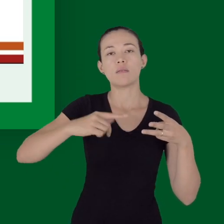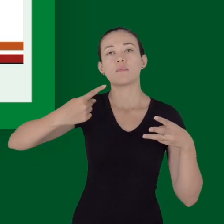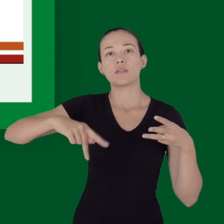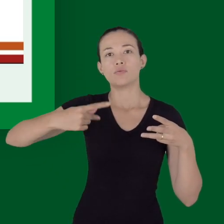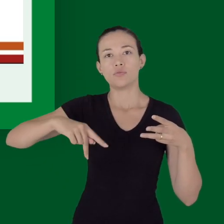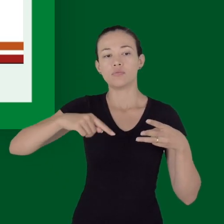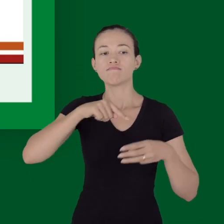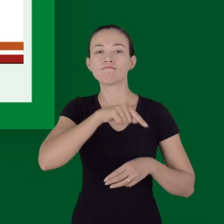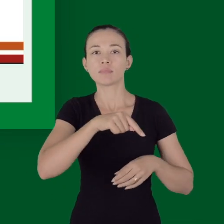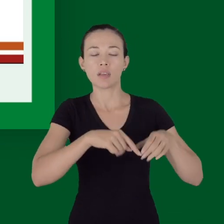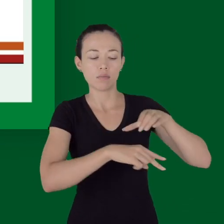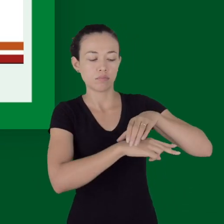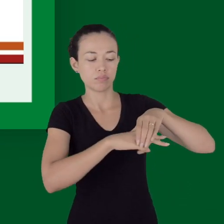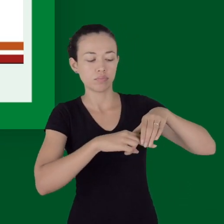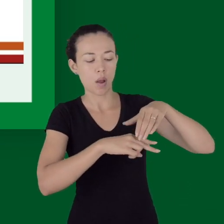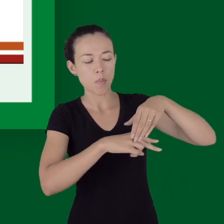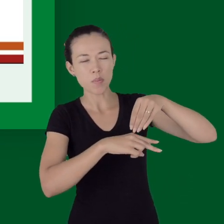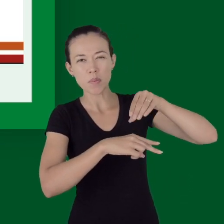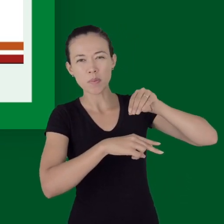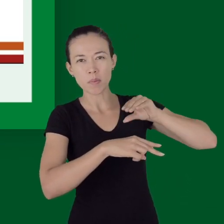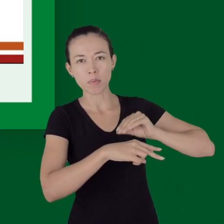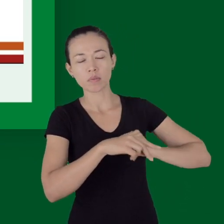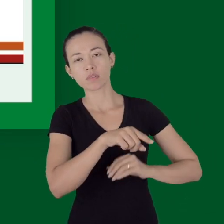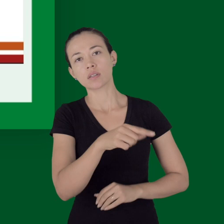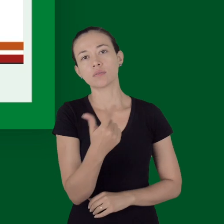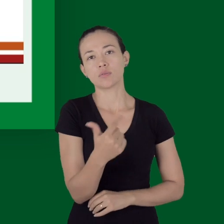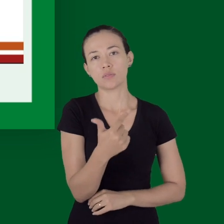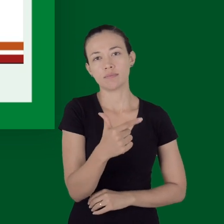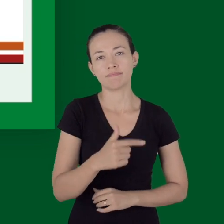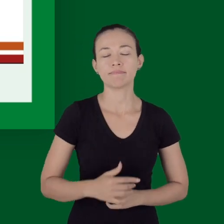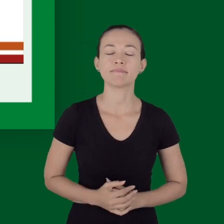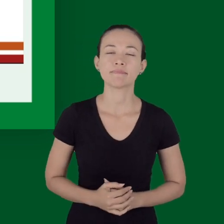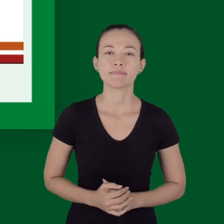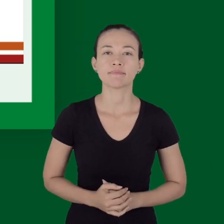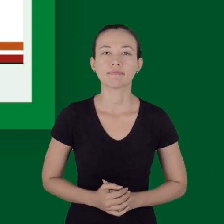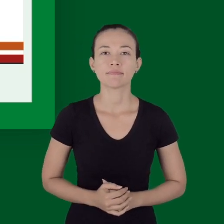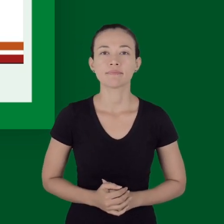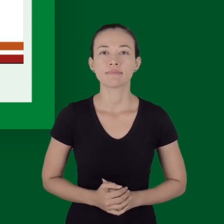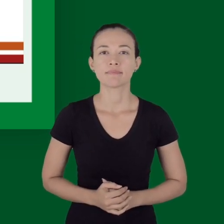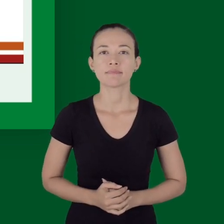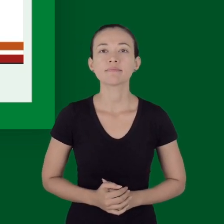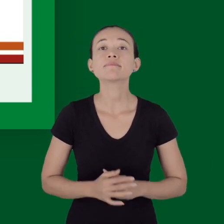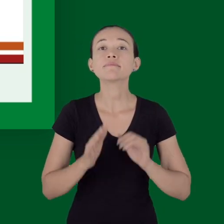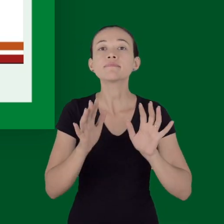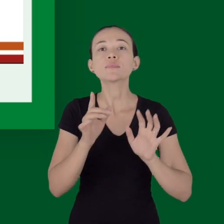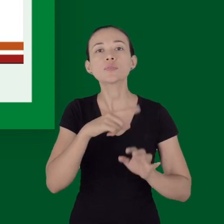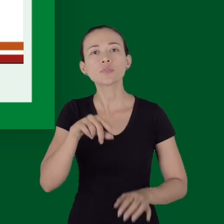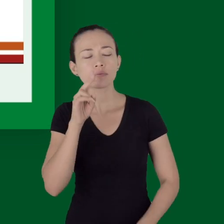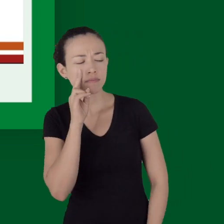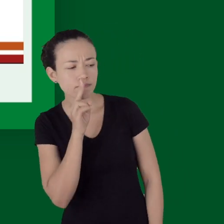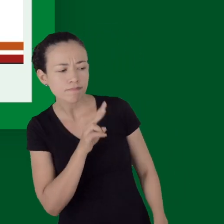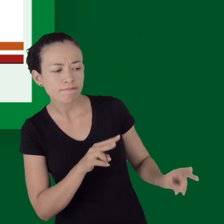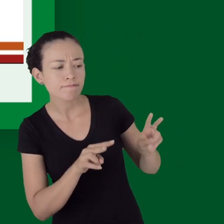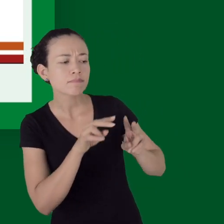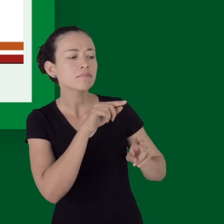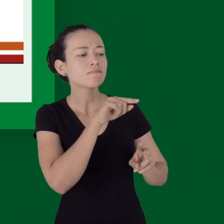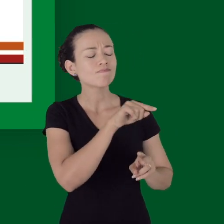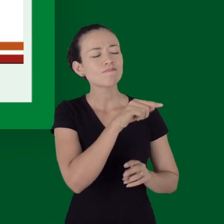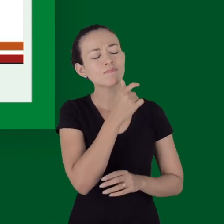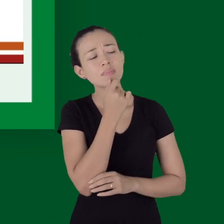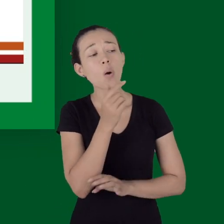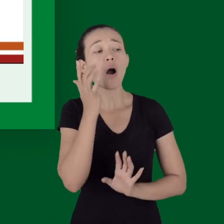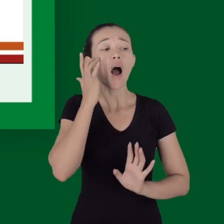a gente só vai conseguir dizer isso pelo exame de imagem. Então, no hospital, a gente faz exame de imagem, que, no caso aí da rede, é